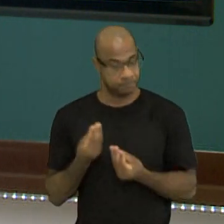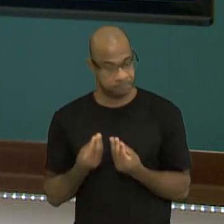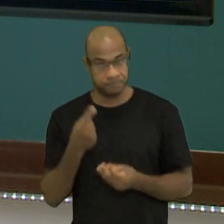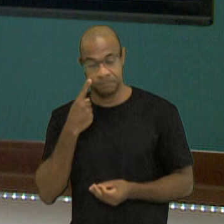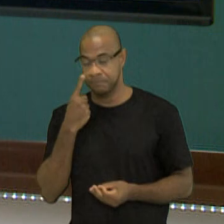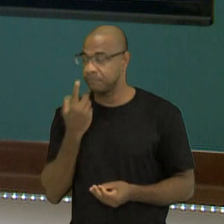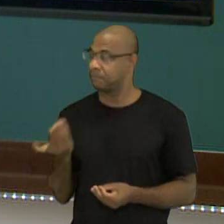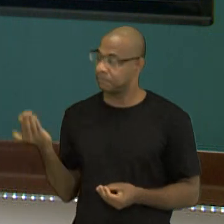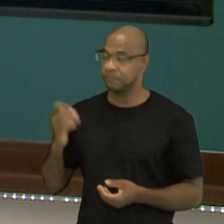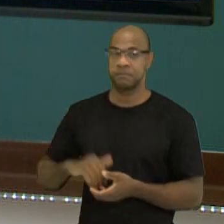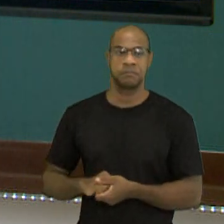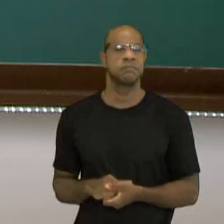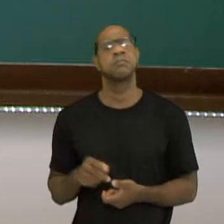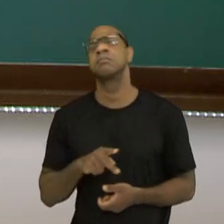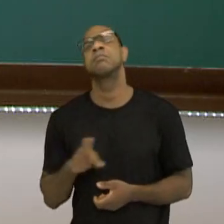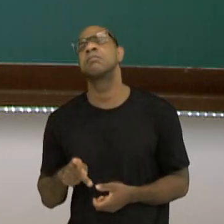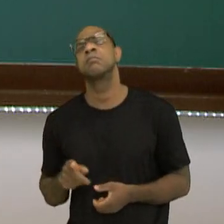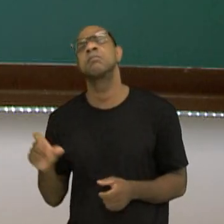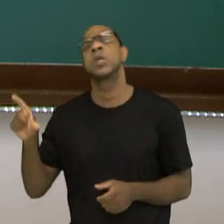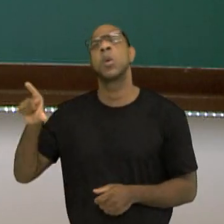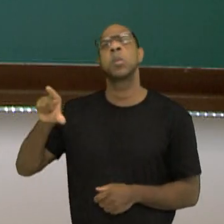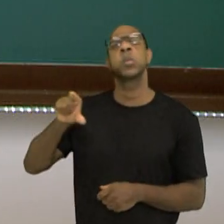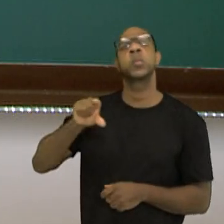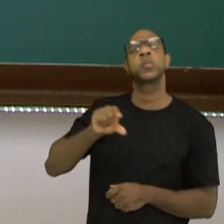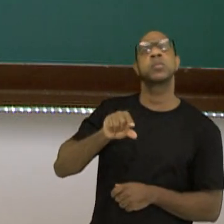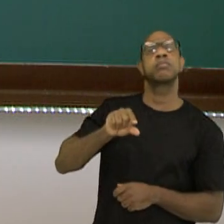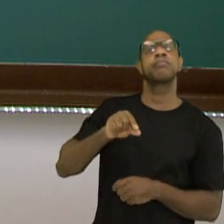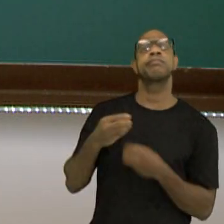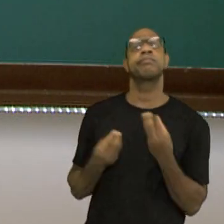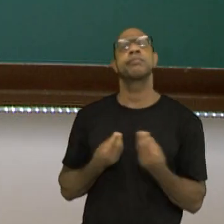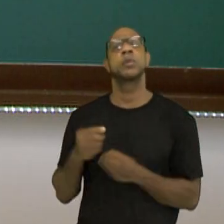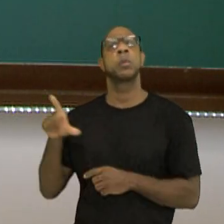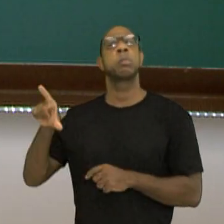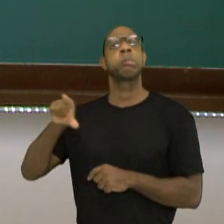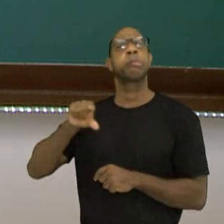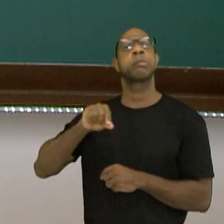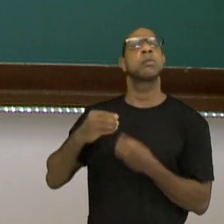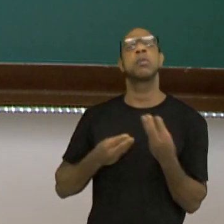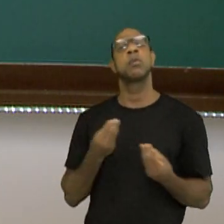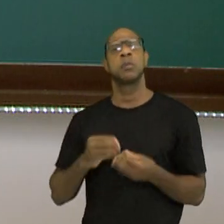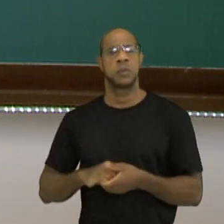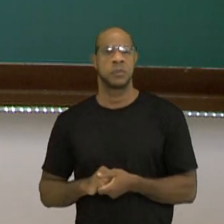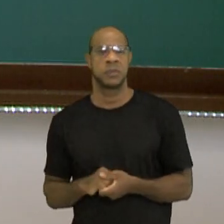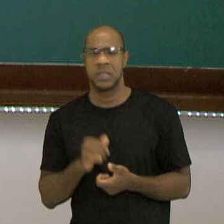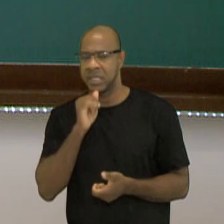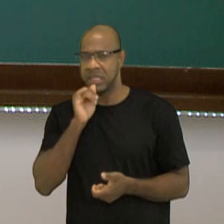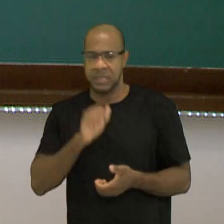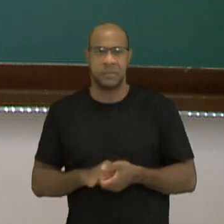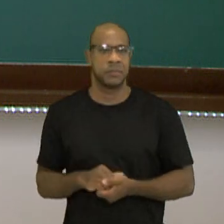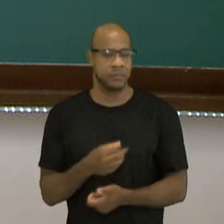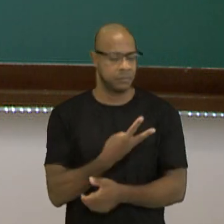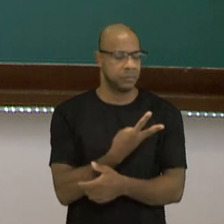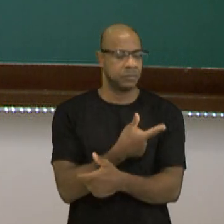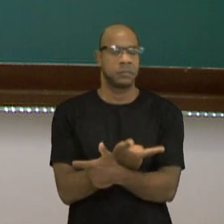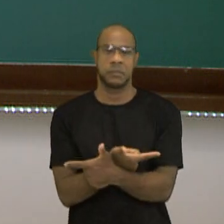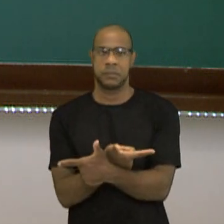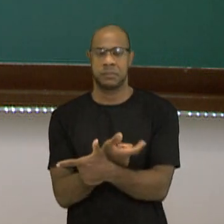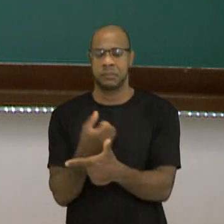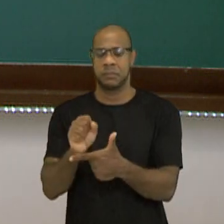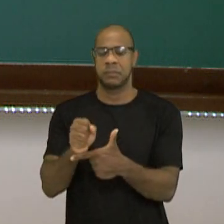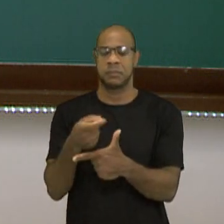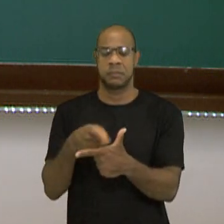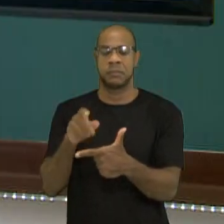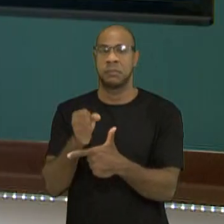certo? Mas, professora, diminuir proporcionalmente? Sim, observa aqui, ó. Se eu tenho aqui 32 dividido por